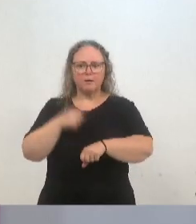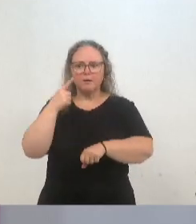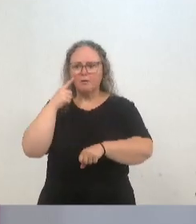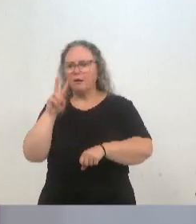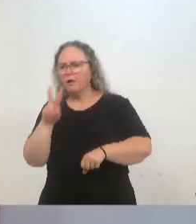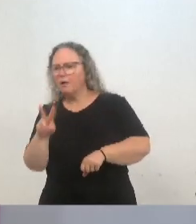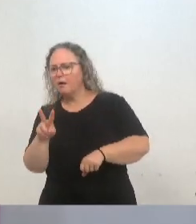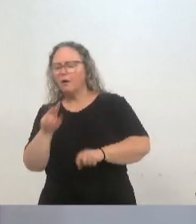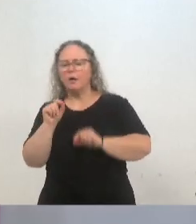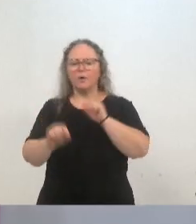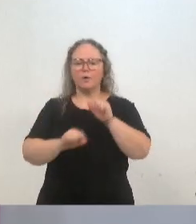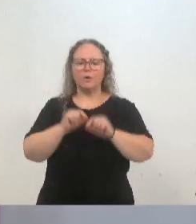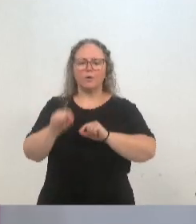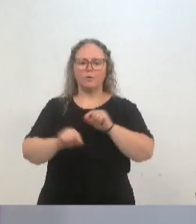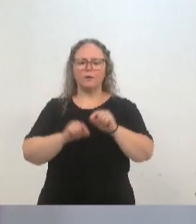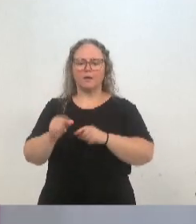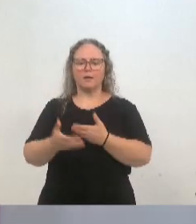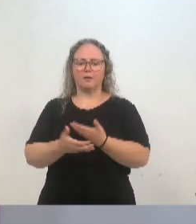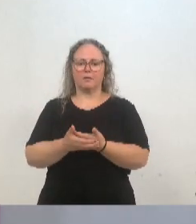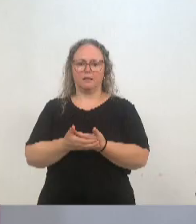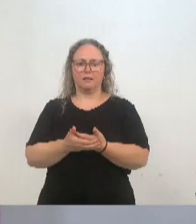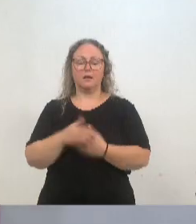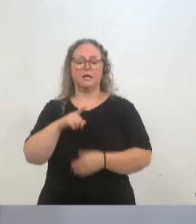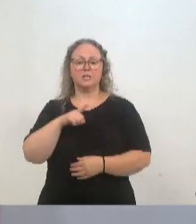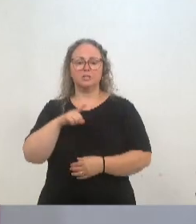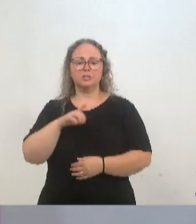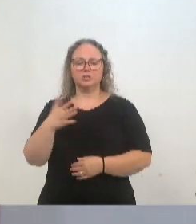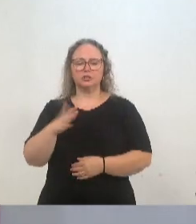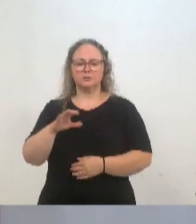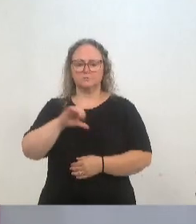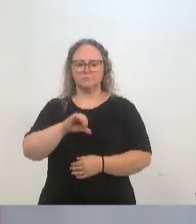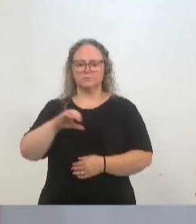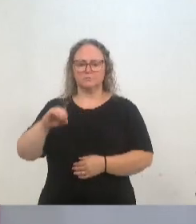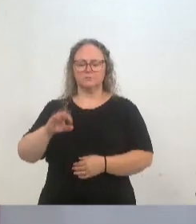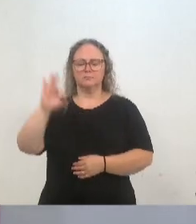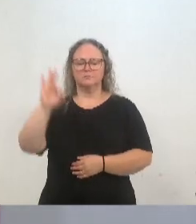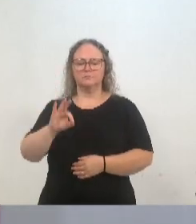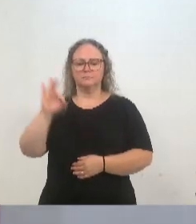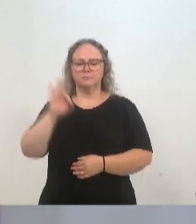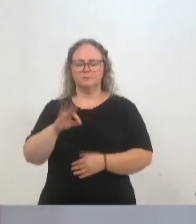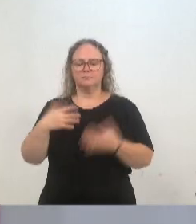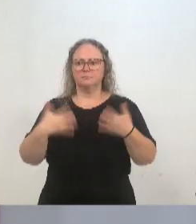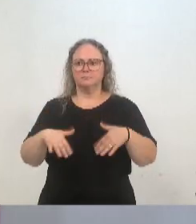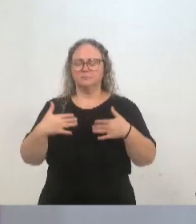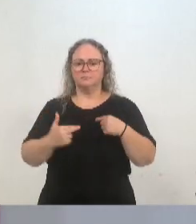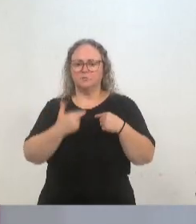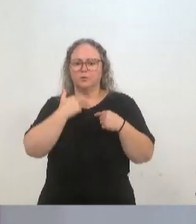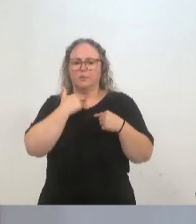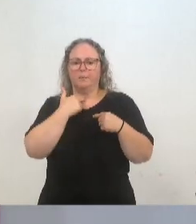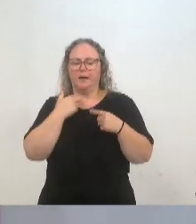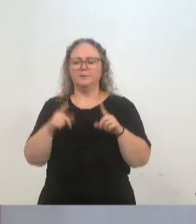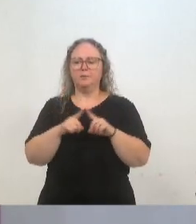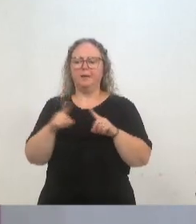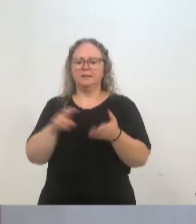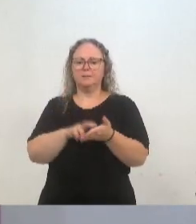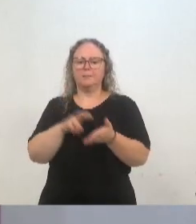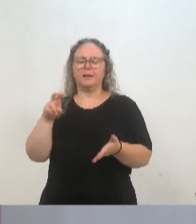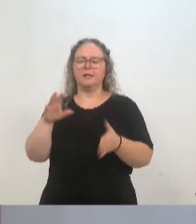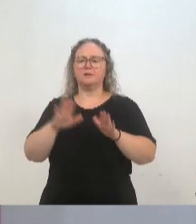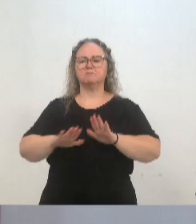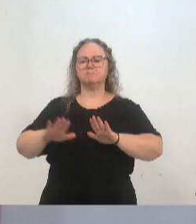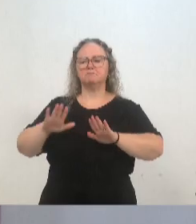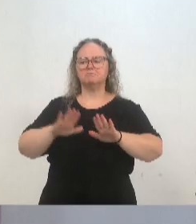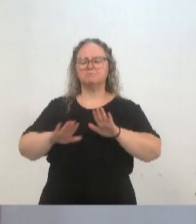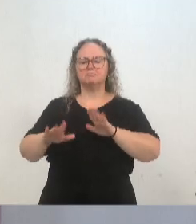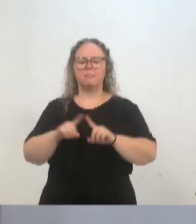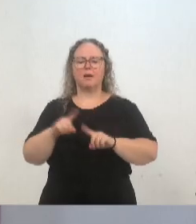nos sistemas do Hospital Santo Antônio que estavam com aproximadamente 90% de ocupação, o que era considerado uma manhã tranquila, porque isso oscila, segundo o